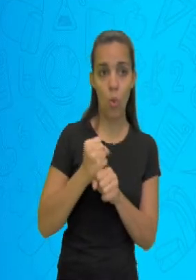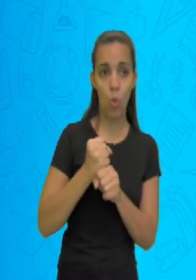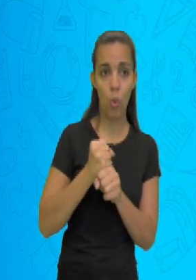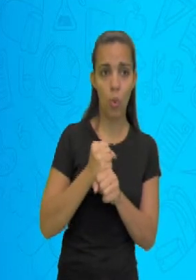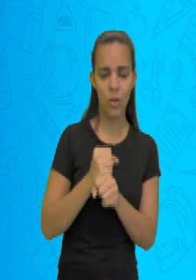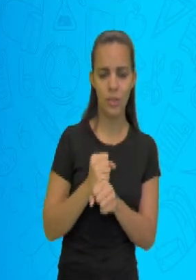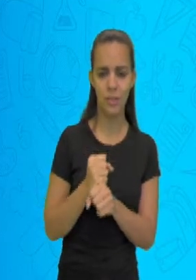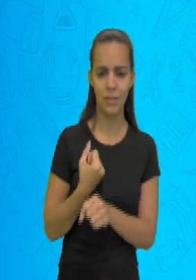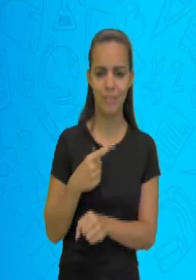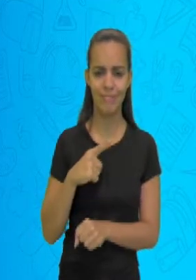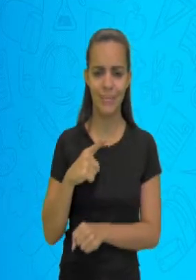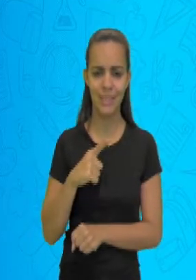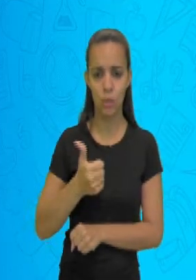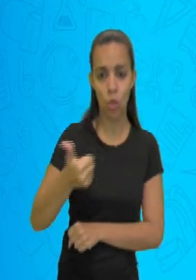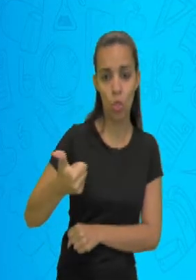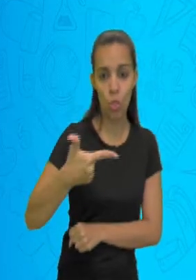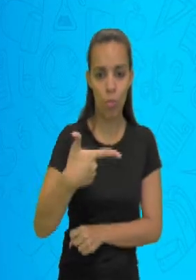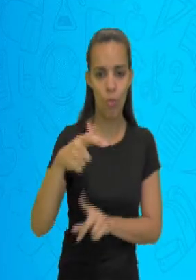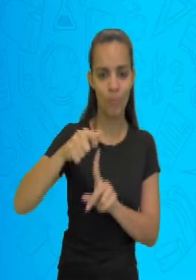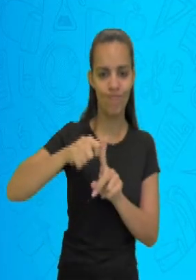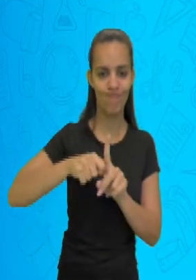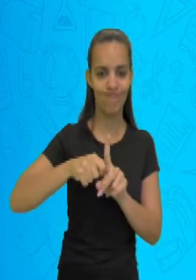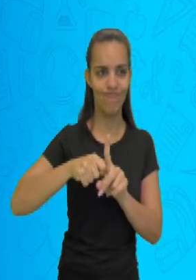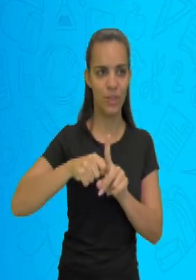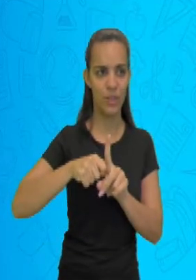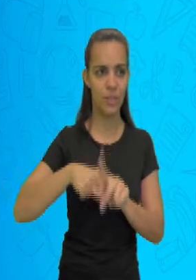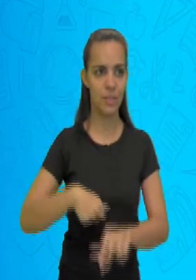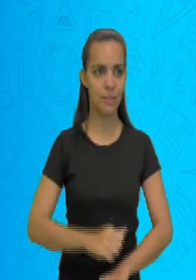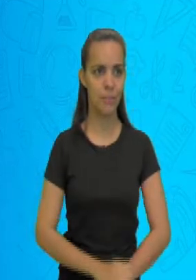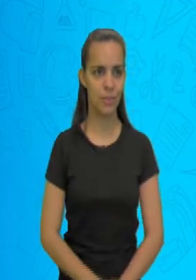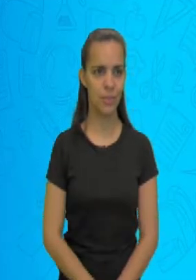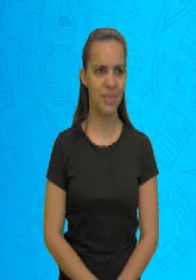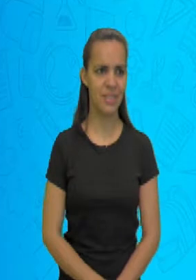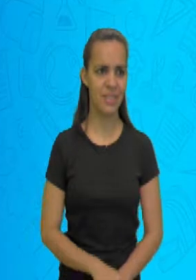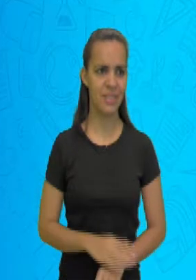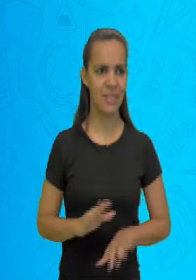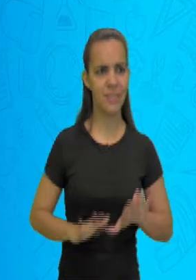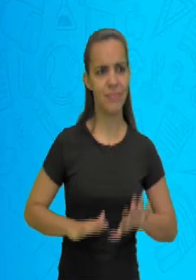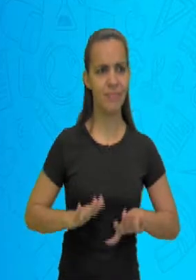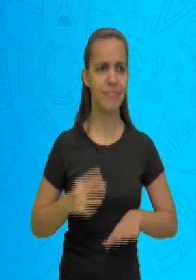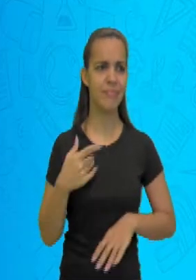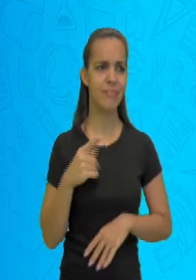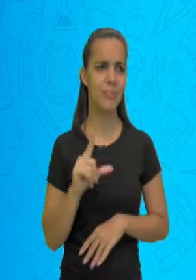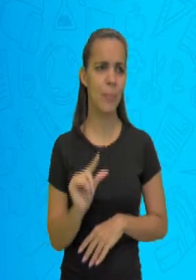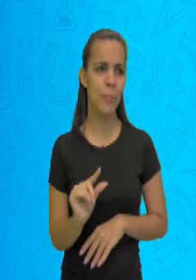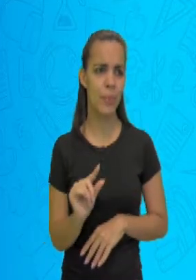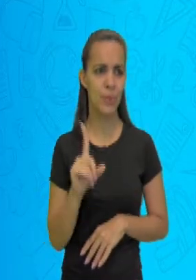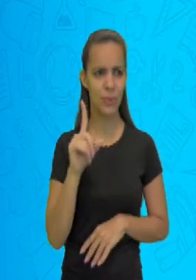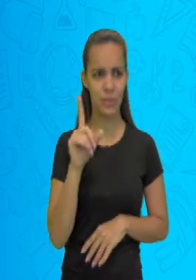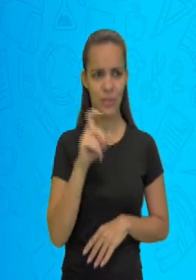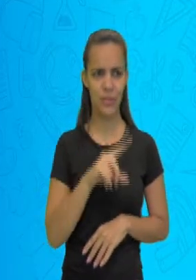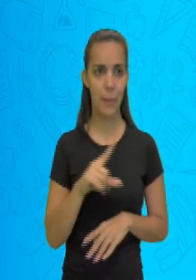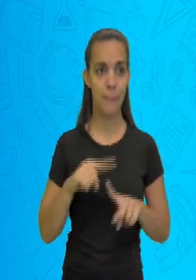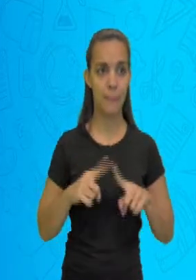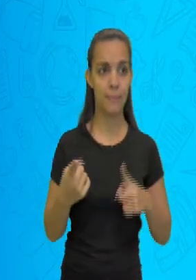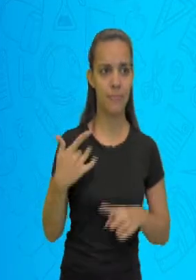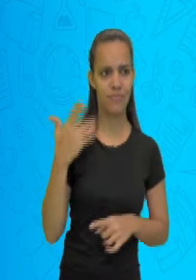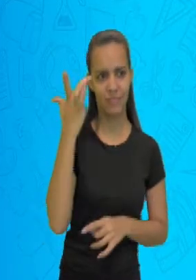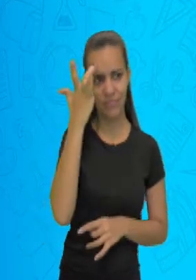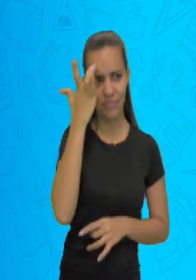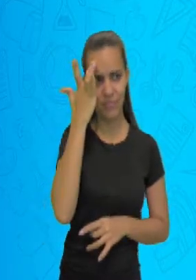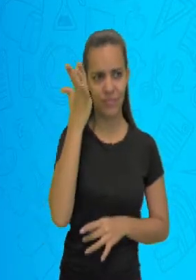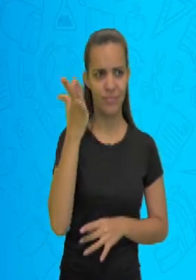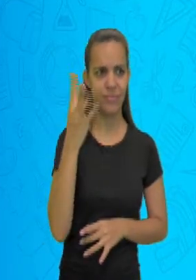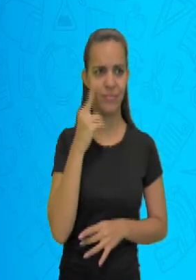constituído por 12 meses. Isso aqui é tranquilo. Às vezes fica um pouco técnico, mas é muito fácil, já é